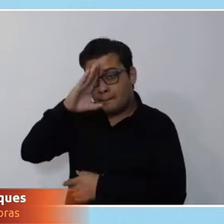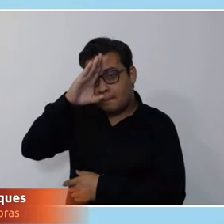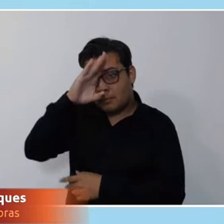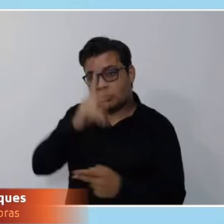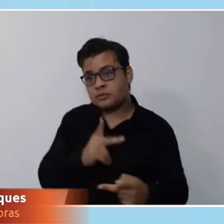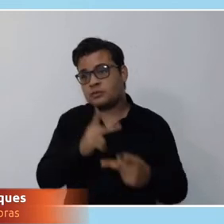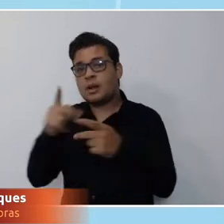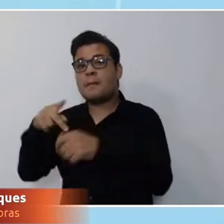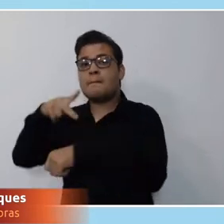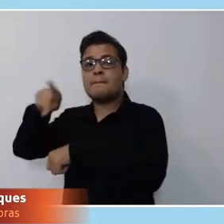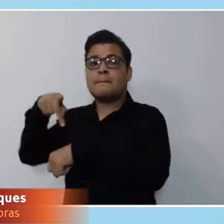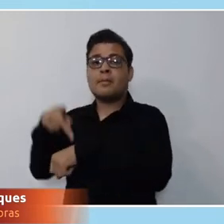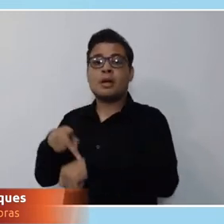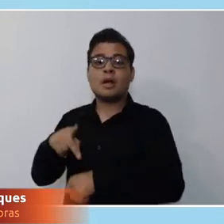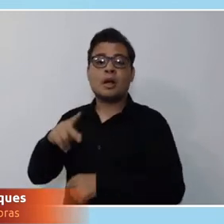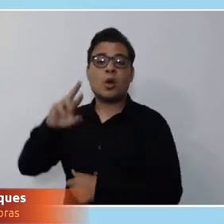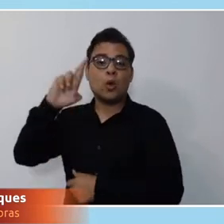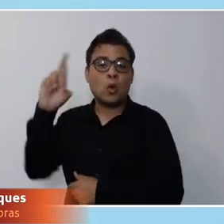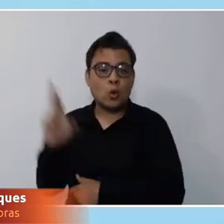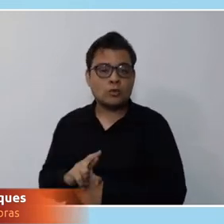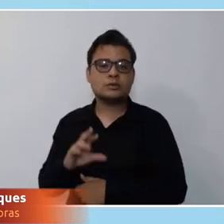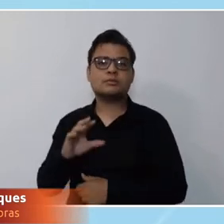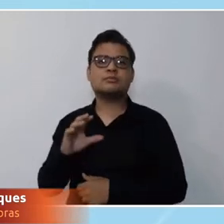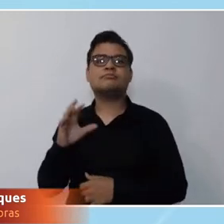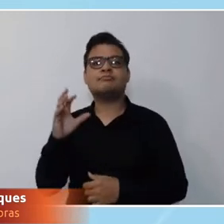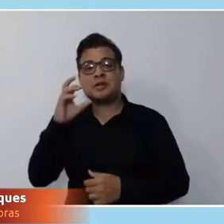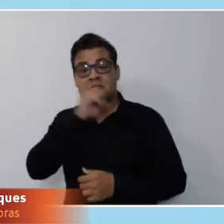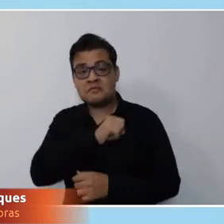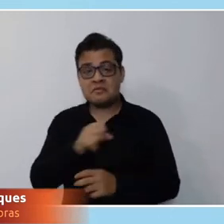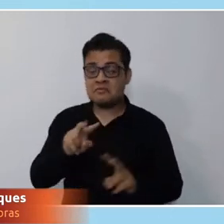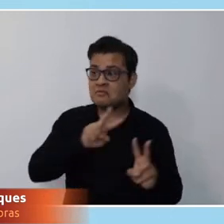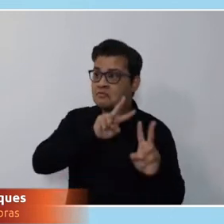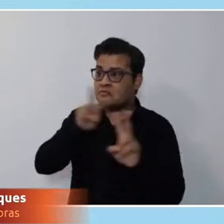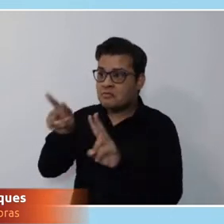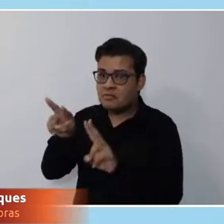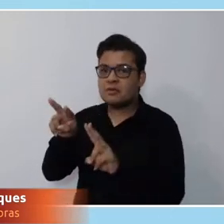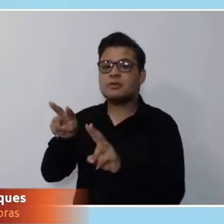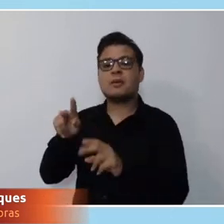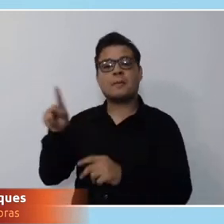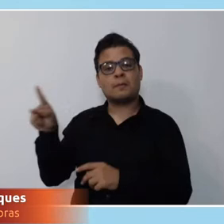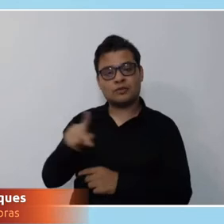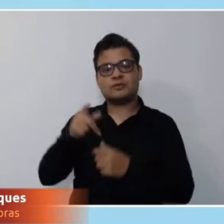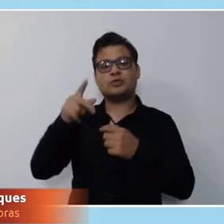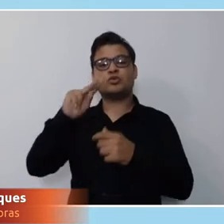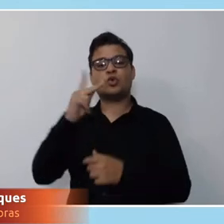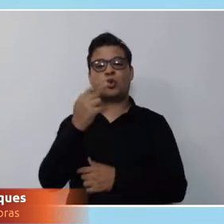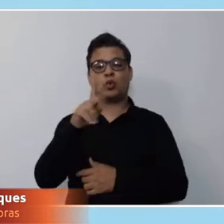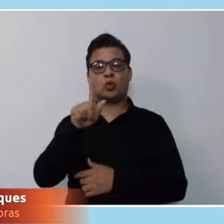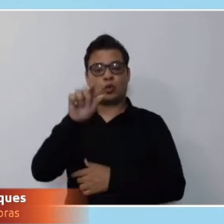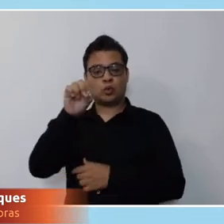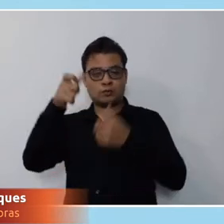Rússia. Então, daqui a pouquinho, você confere o professor Hugo Tomazetti falando sobre esse assunto. Sai daí não.